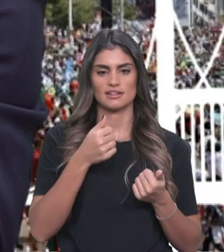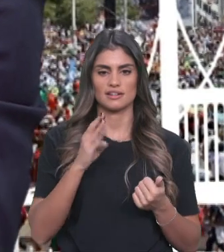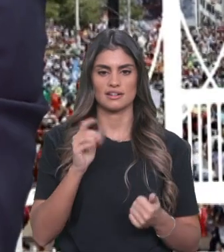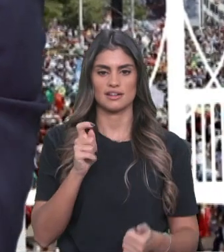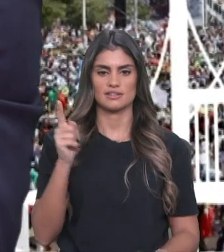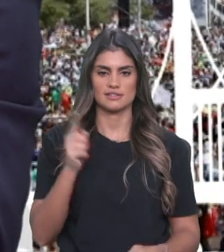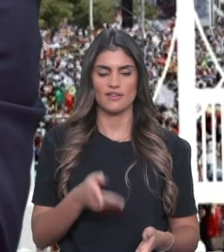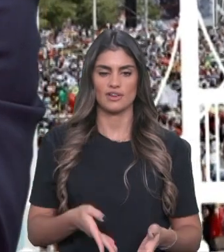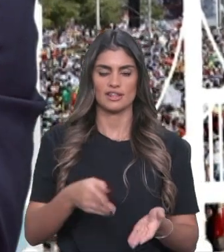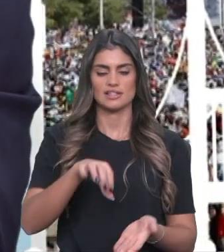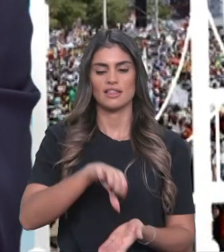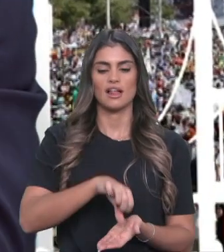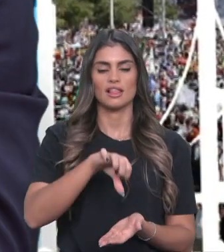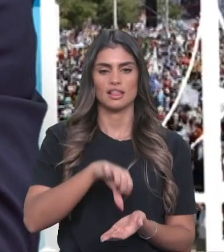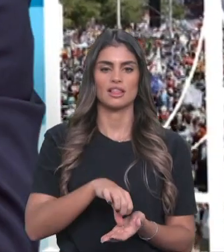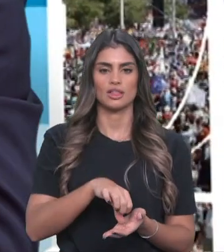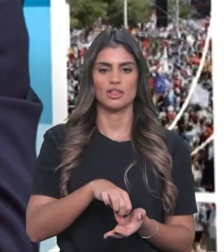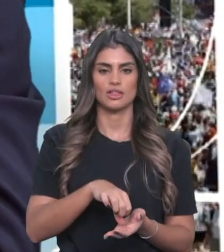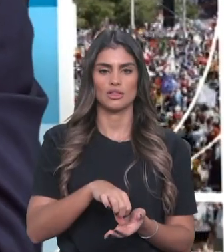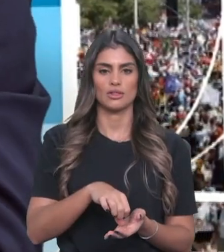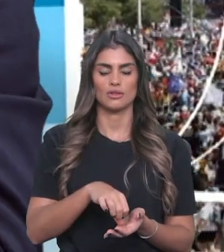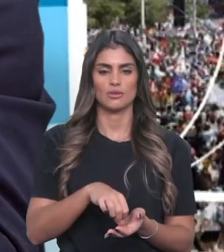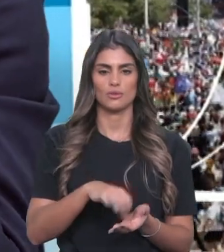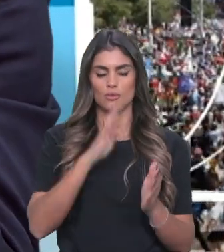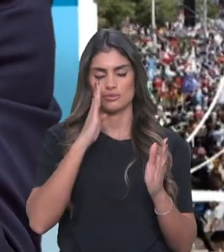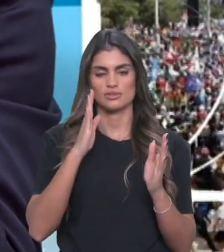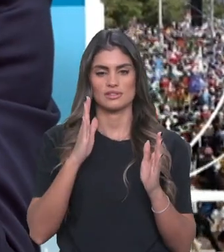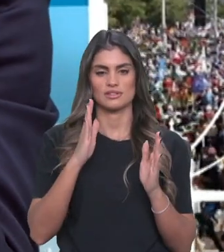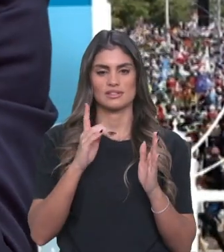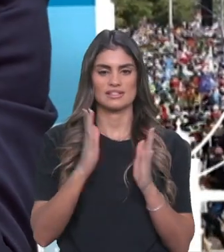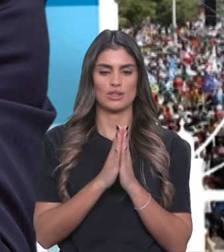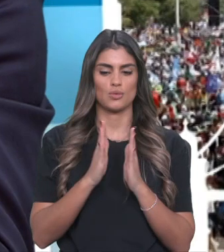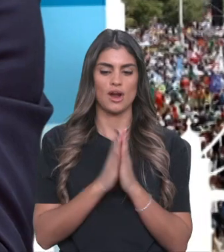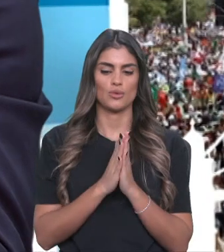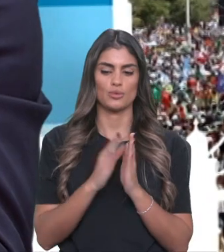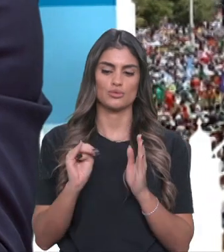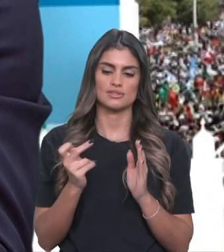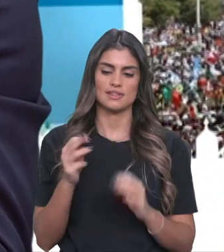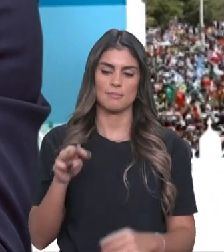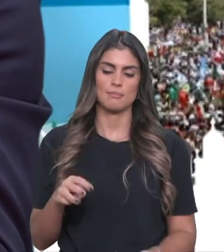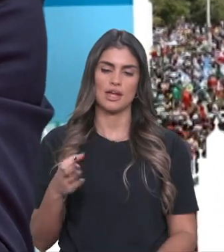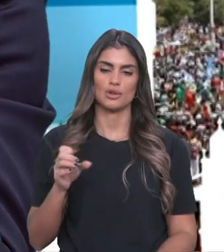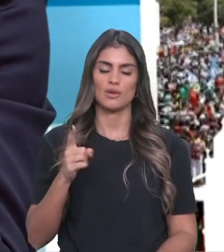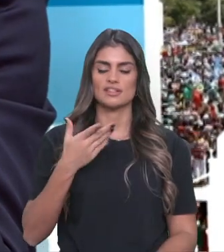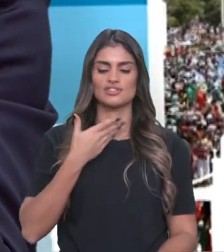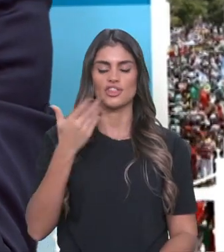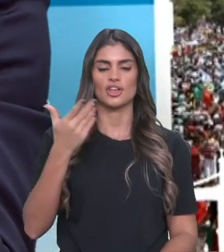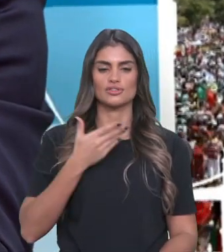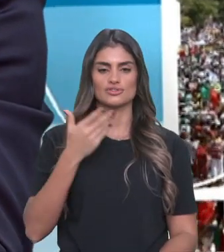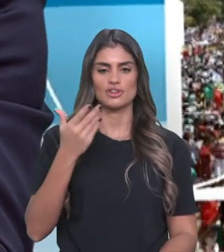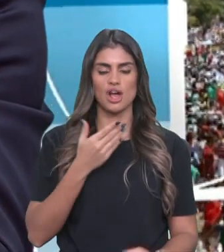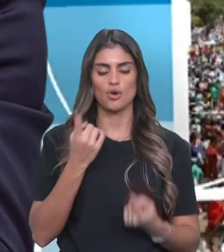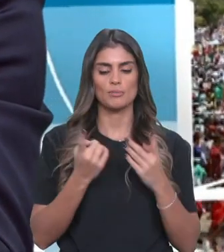na Avenida Central, no Santuário do Sameiro, e também nesses mesmos dias estarão